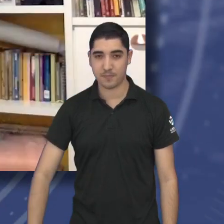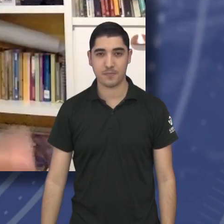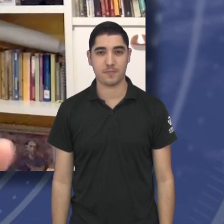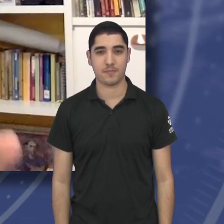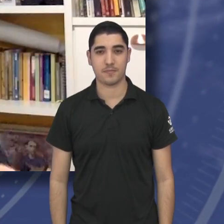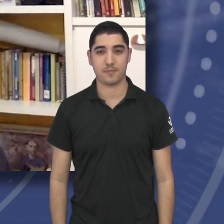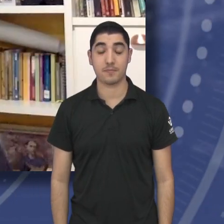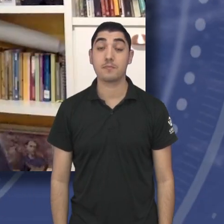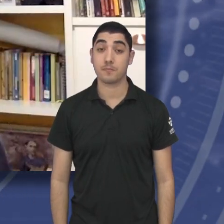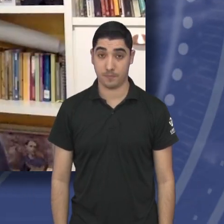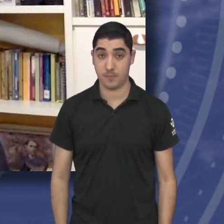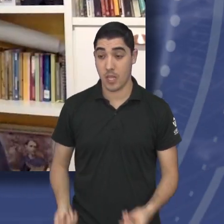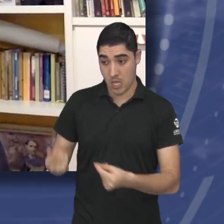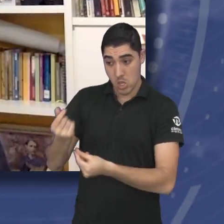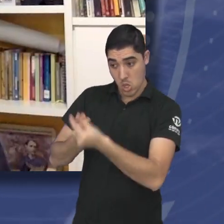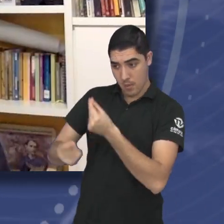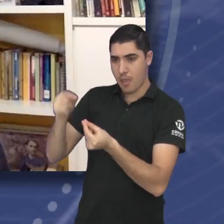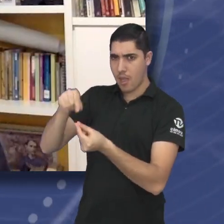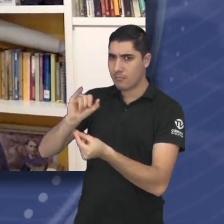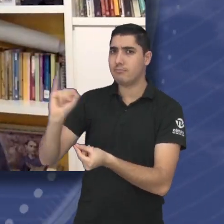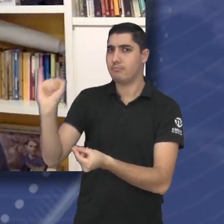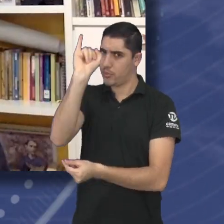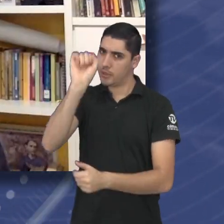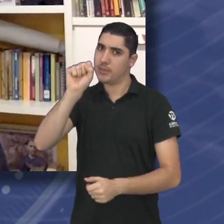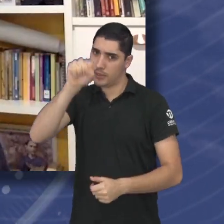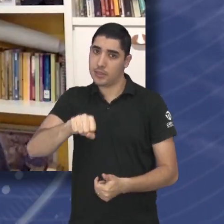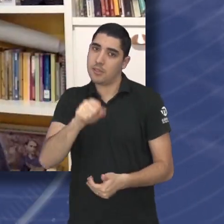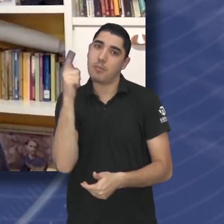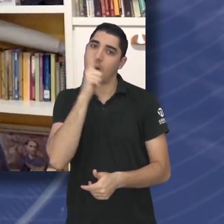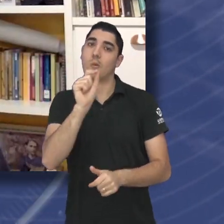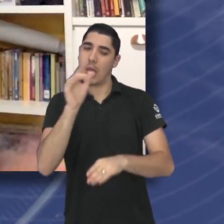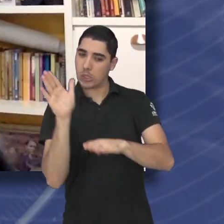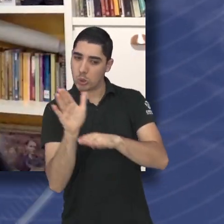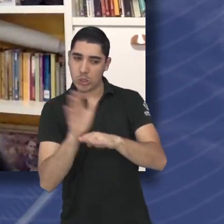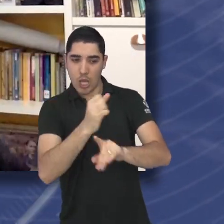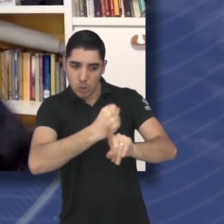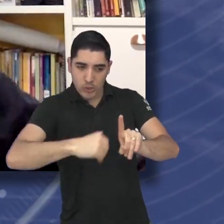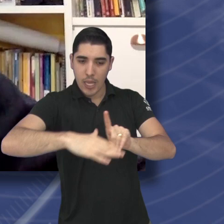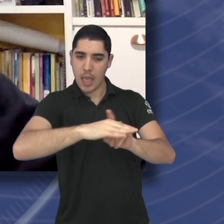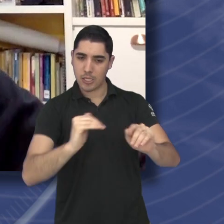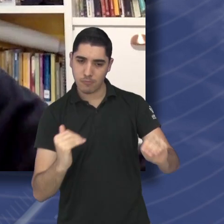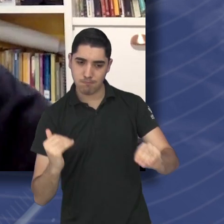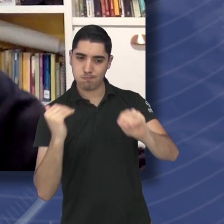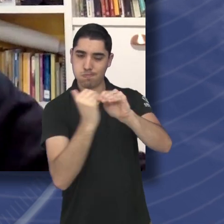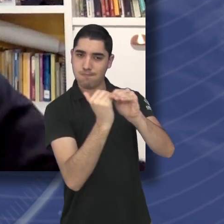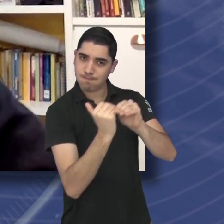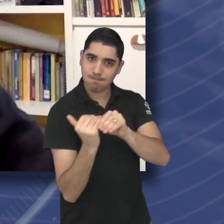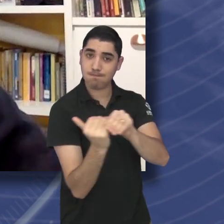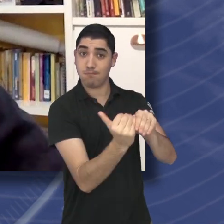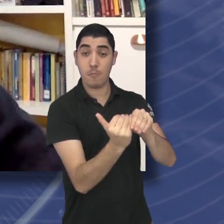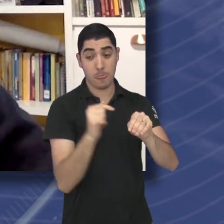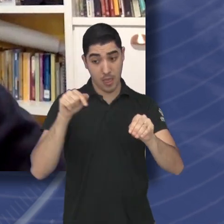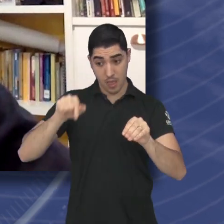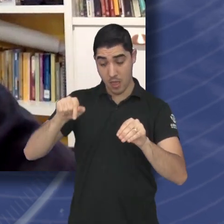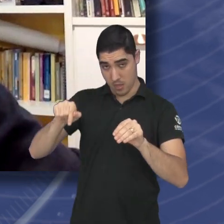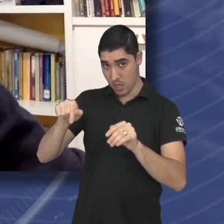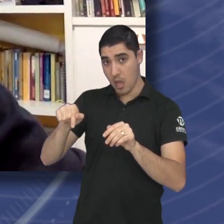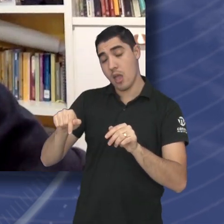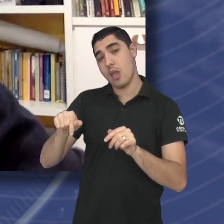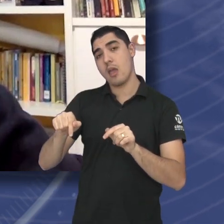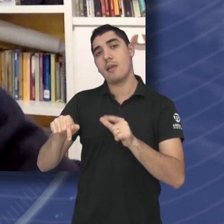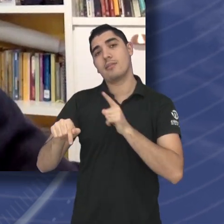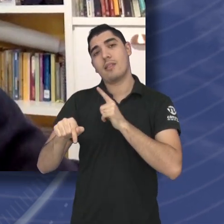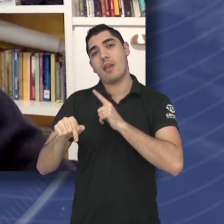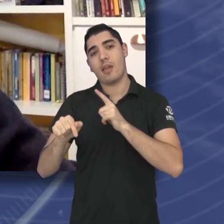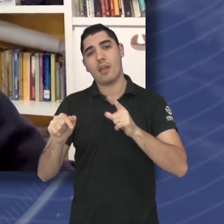A economia, ela é sim determinante para que a gente tenha uma sociedade mais igualitária, porque ela responde a algumas